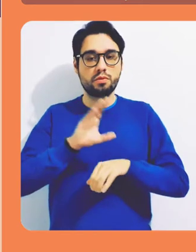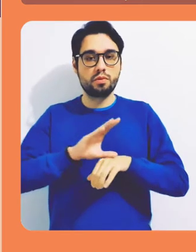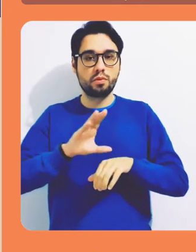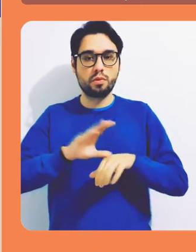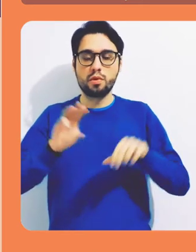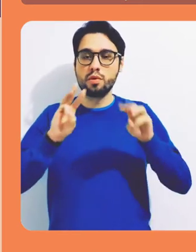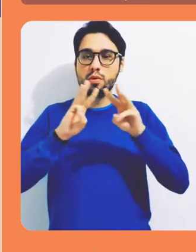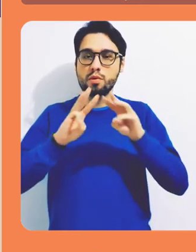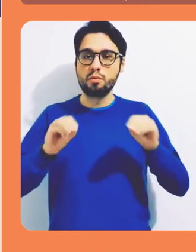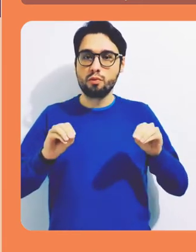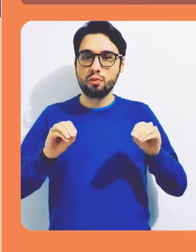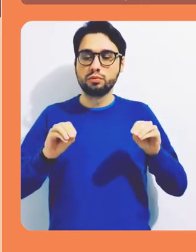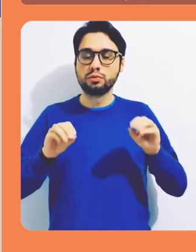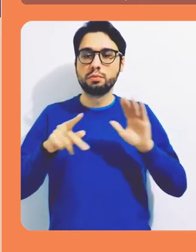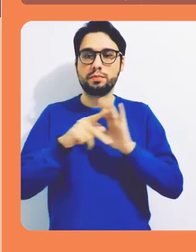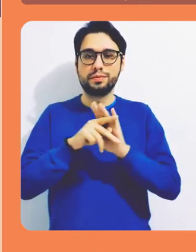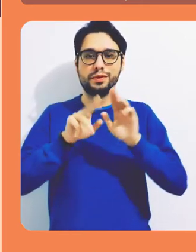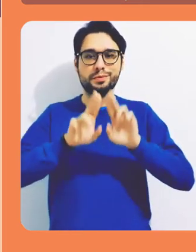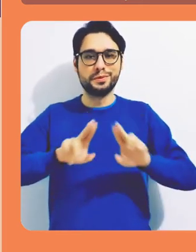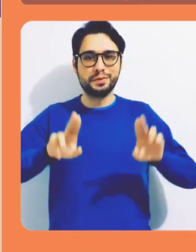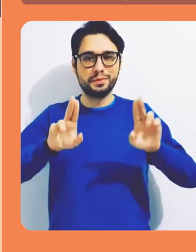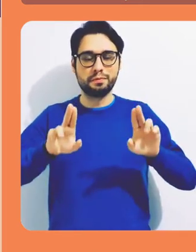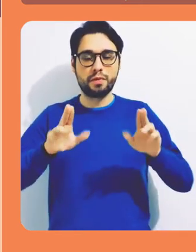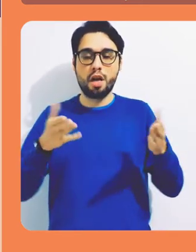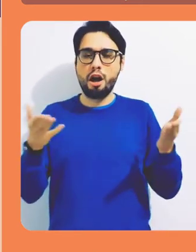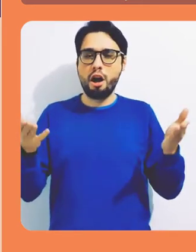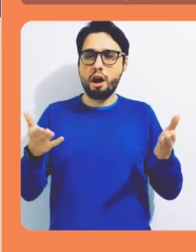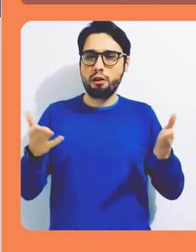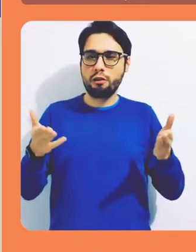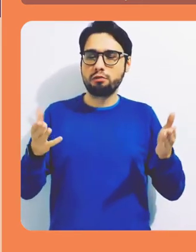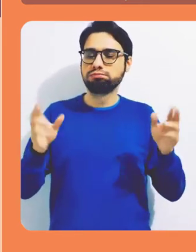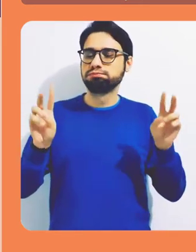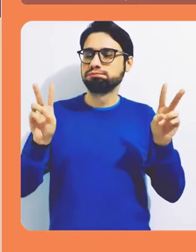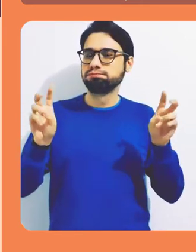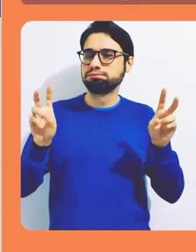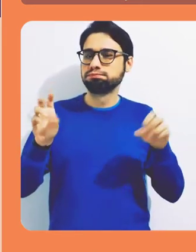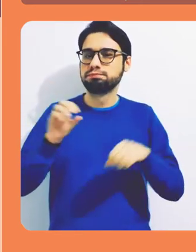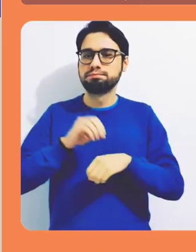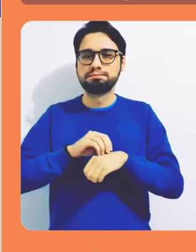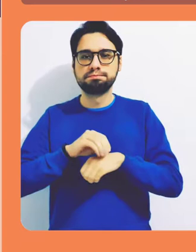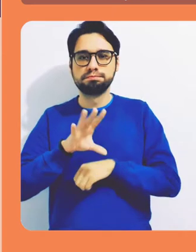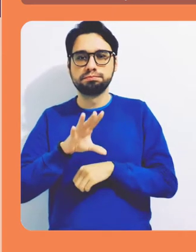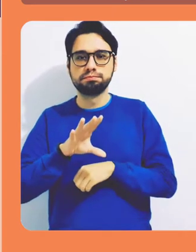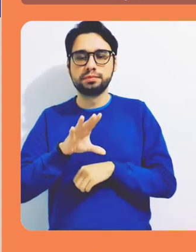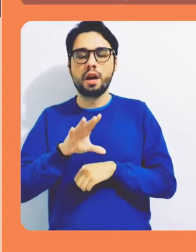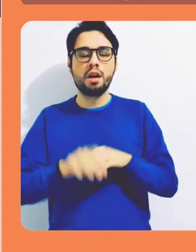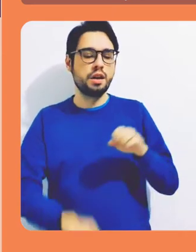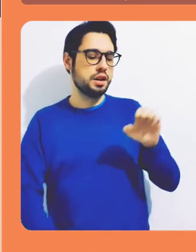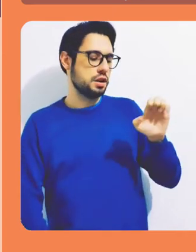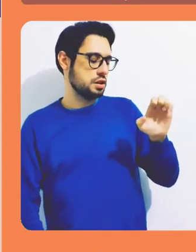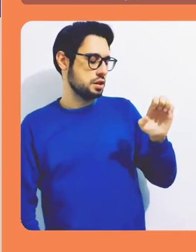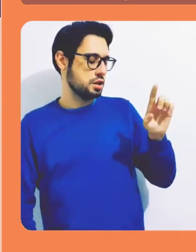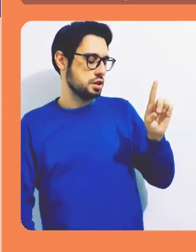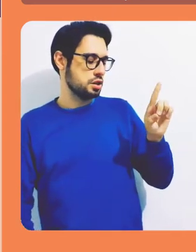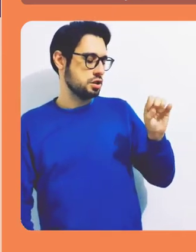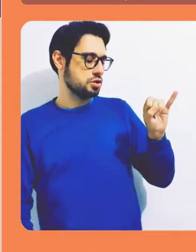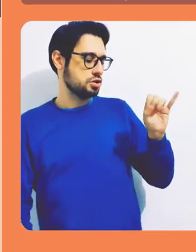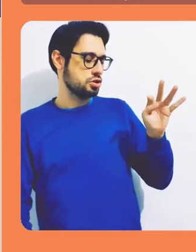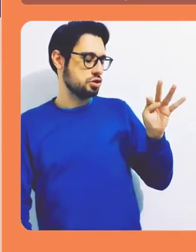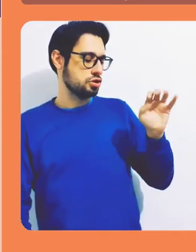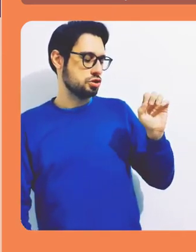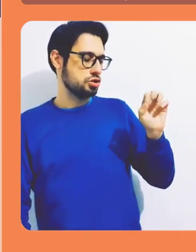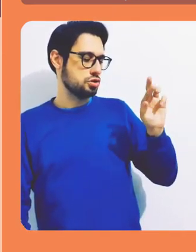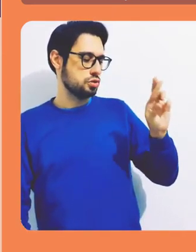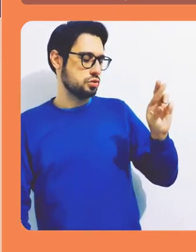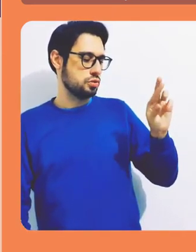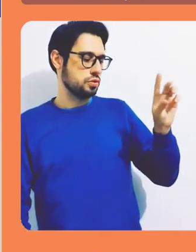Nesse vídeo eu darei algumas dicas sobre o editor de texto do Moodle. Em especial ali eu vou mostrar que nem sempre o editor